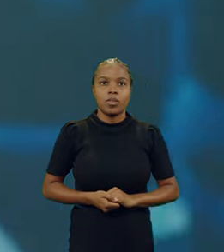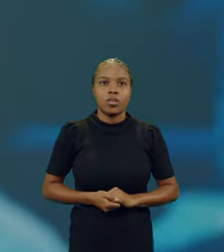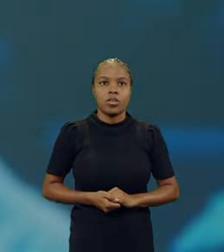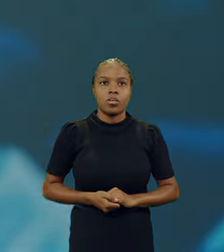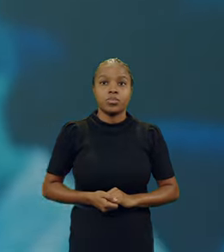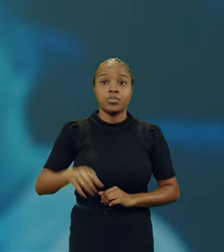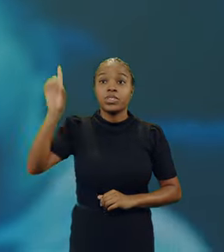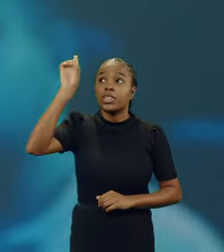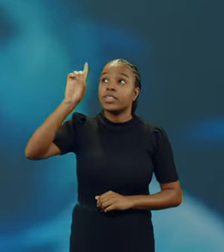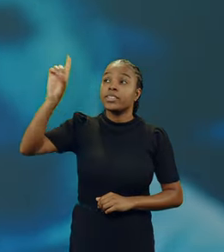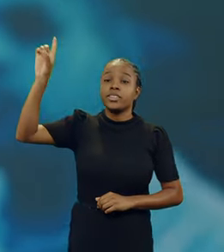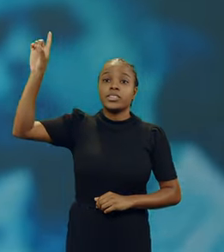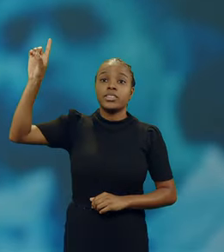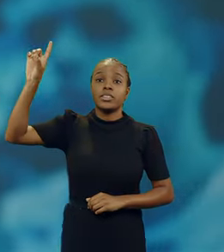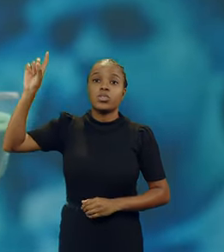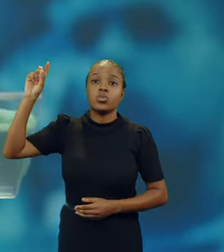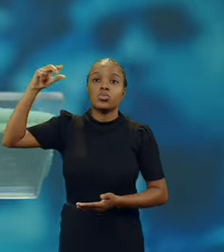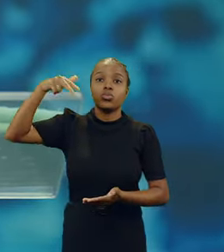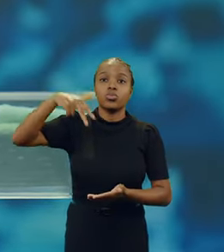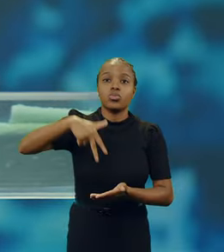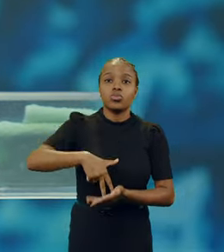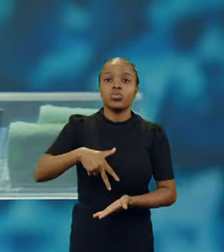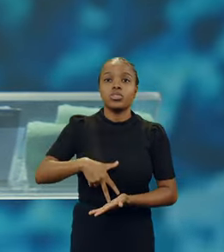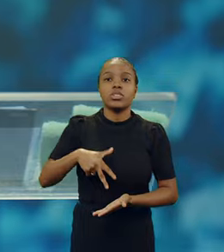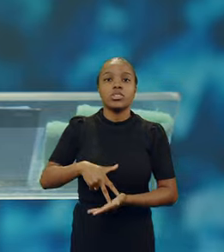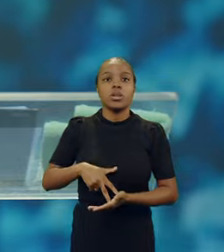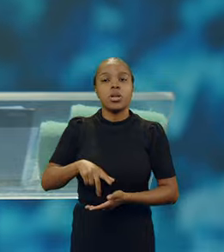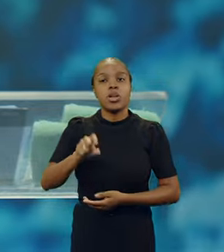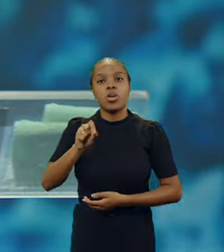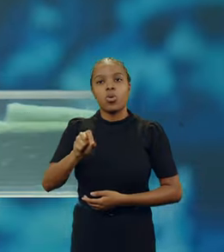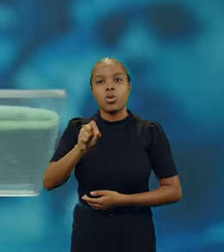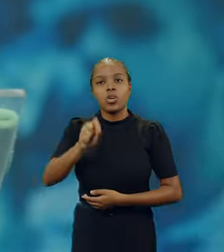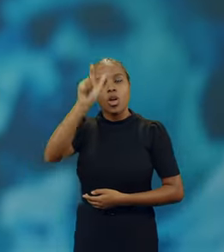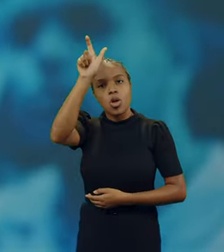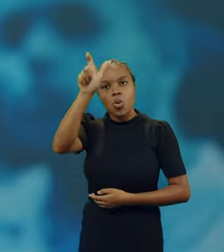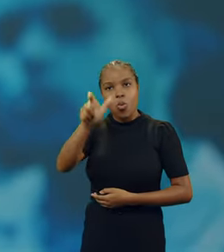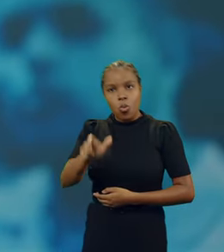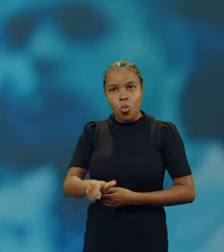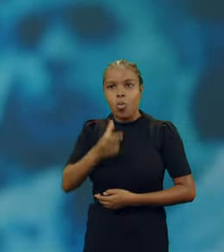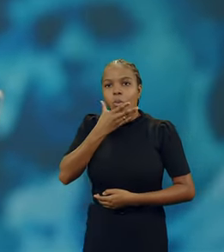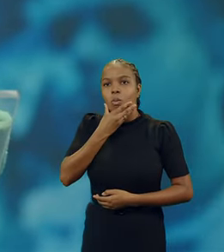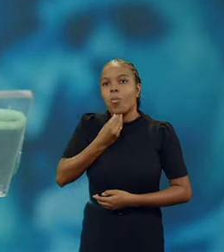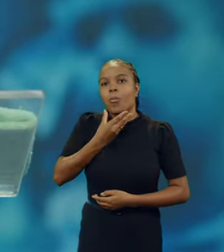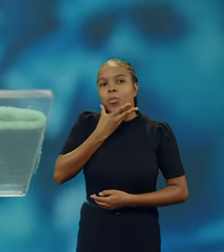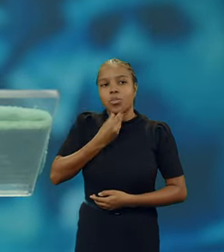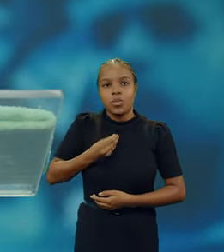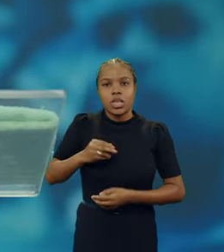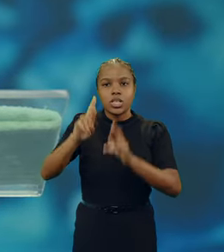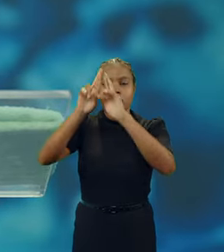Deus estabeleceu e estabelece homens para o seu reino.